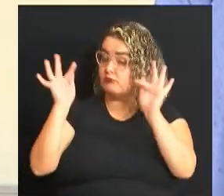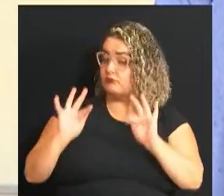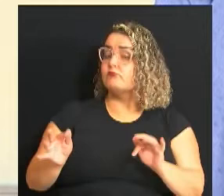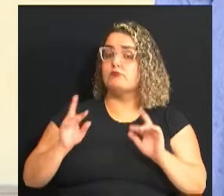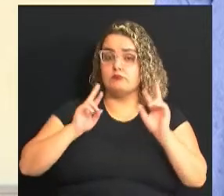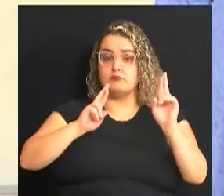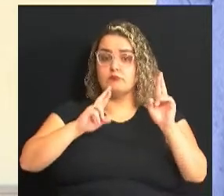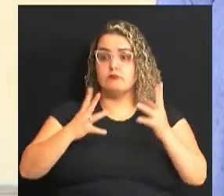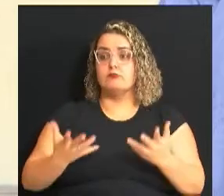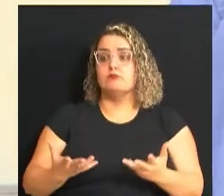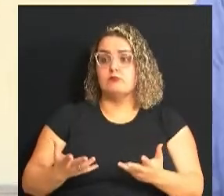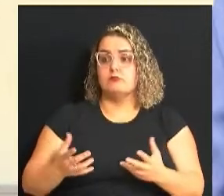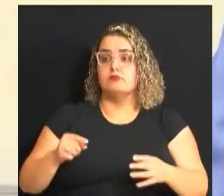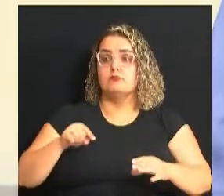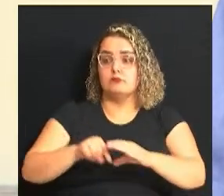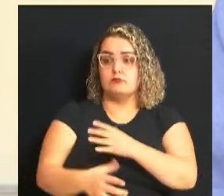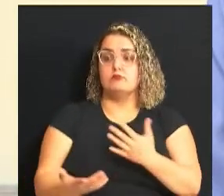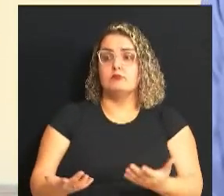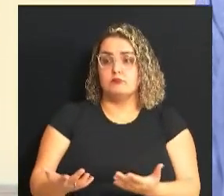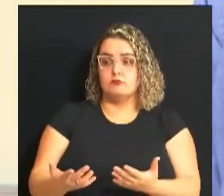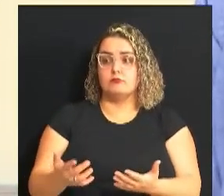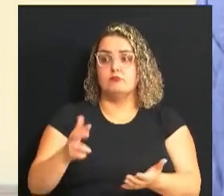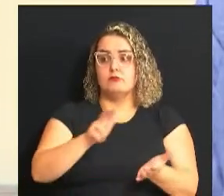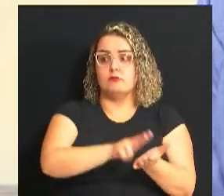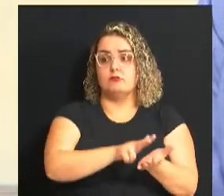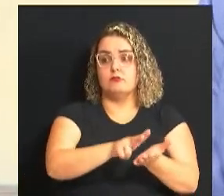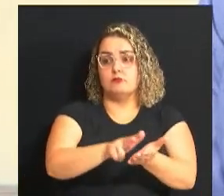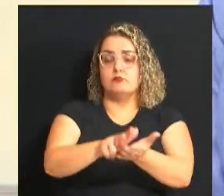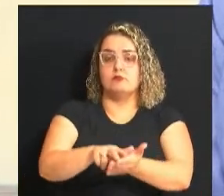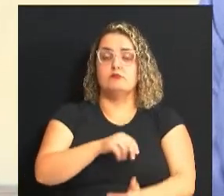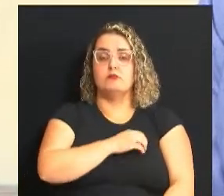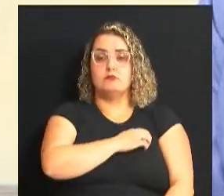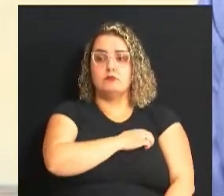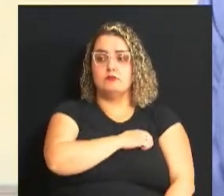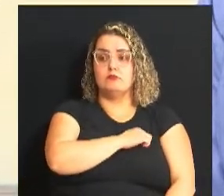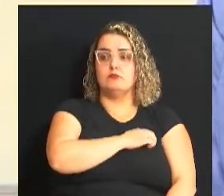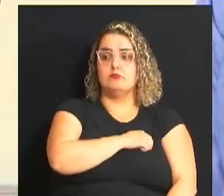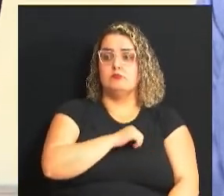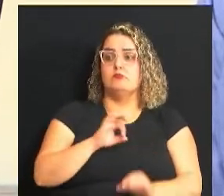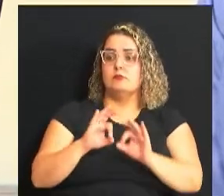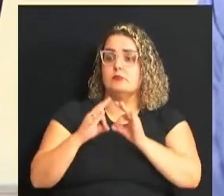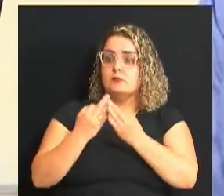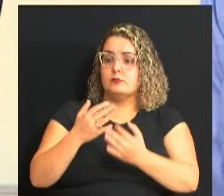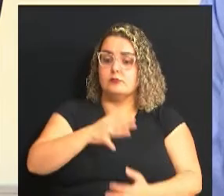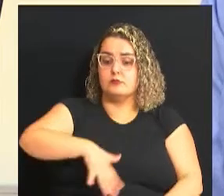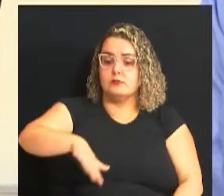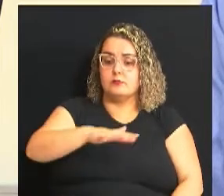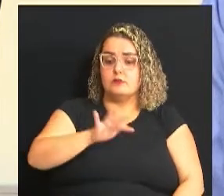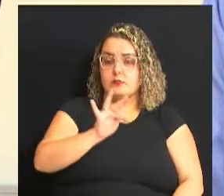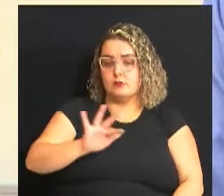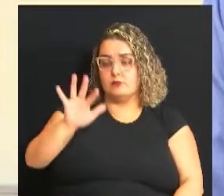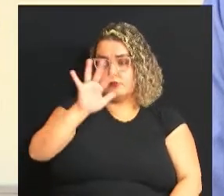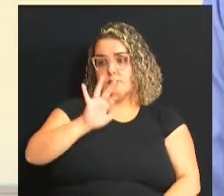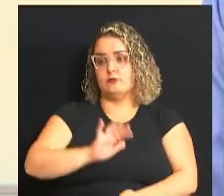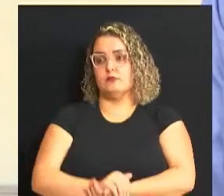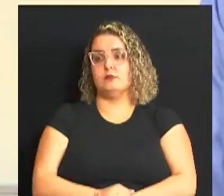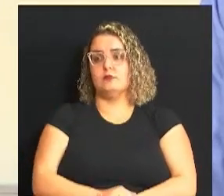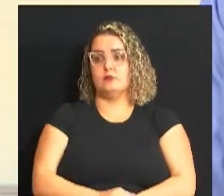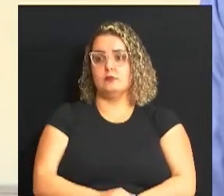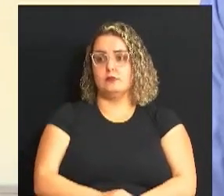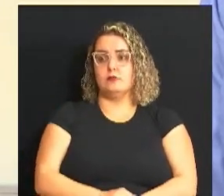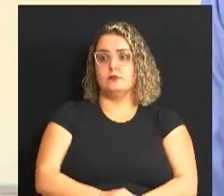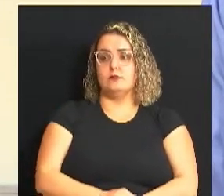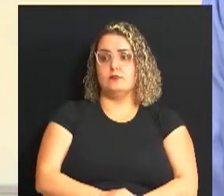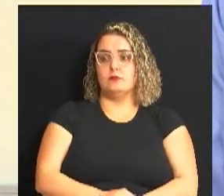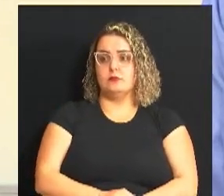de poder avançar muito nas regularizações de famílias que estão em áreas federais, tá? Que